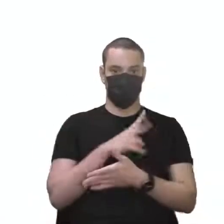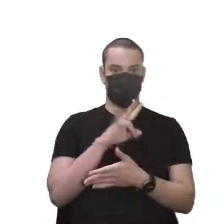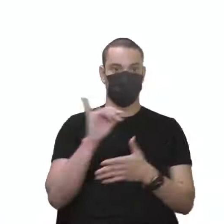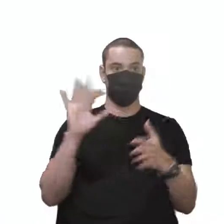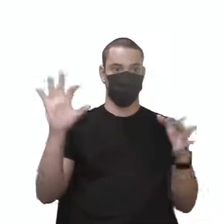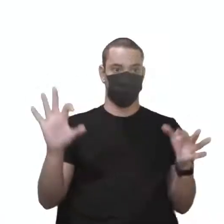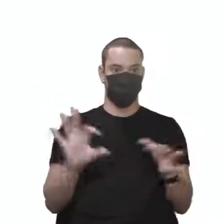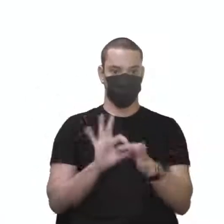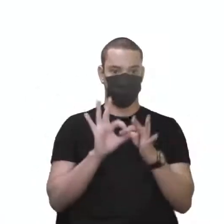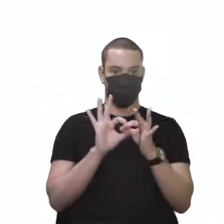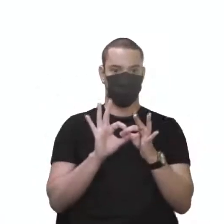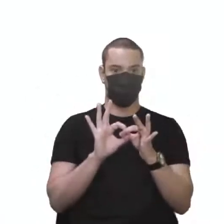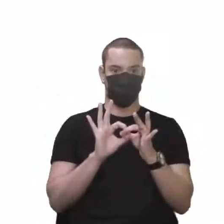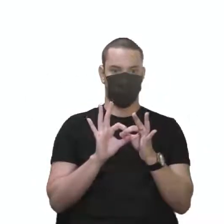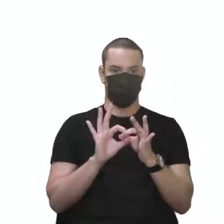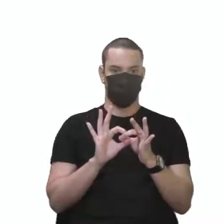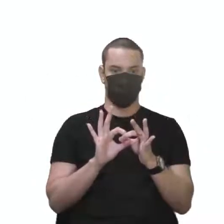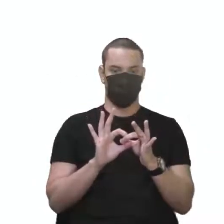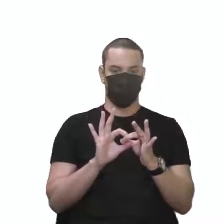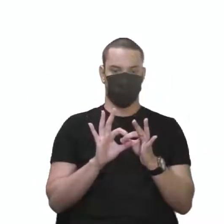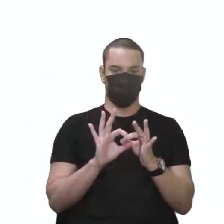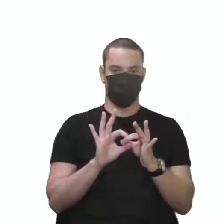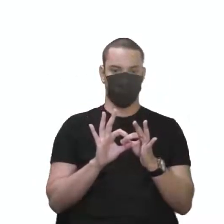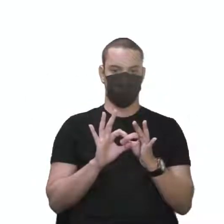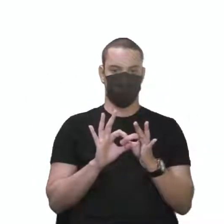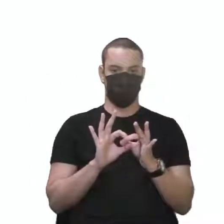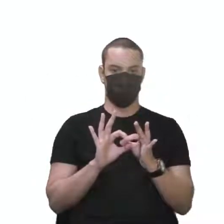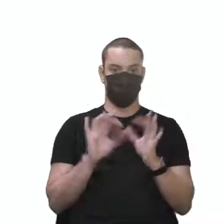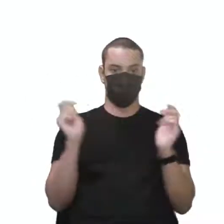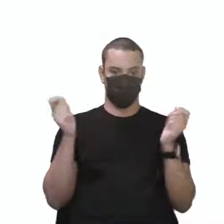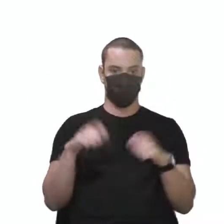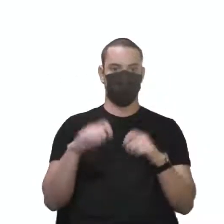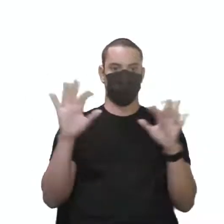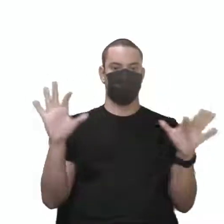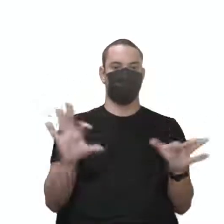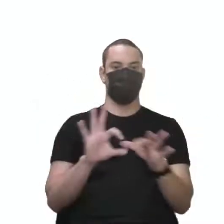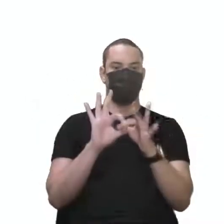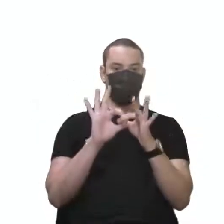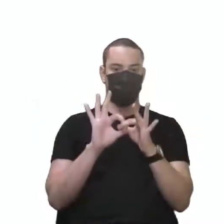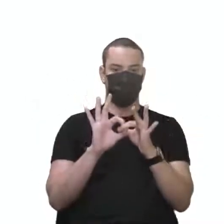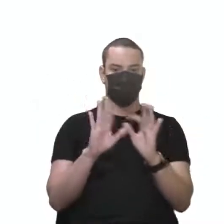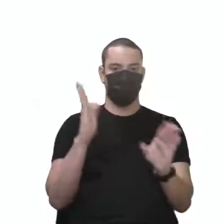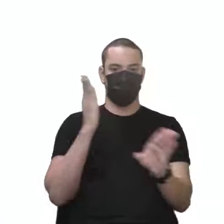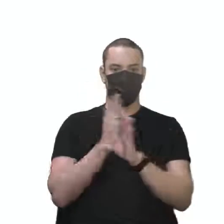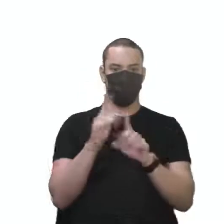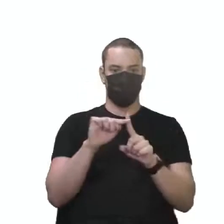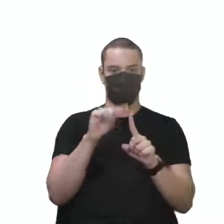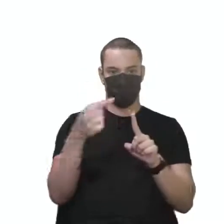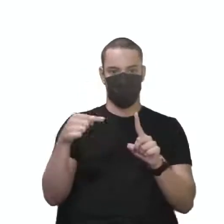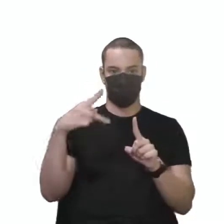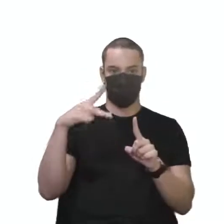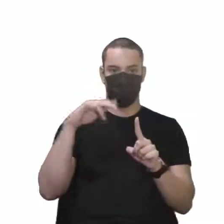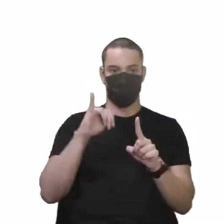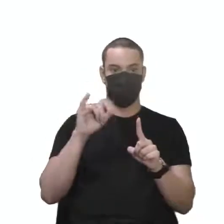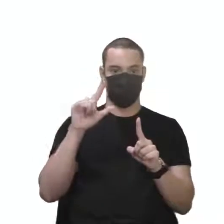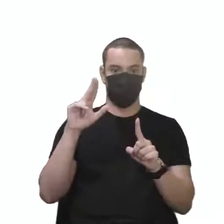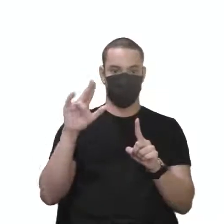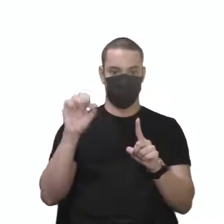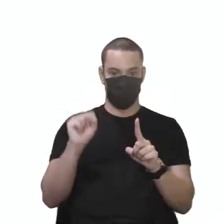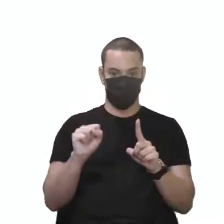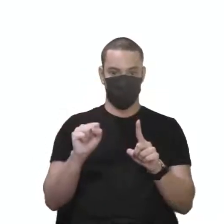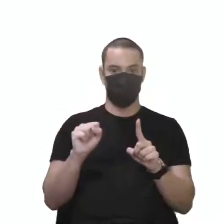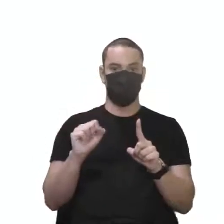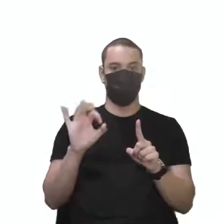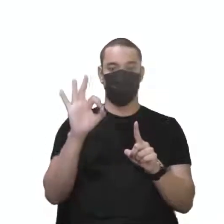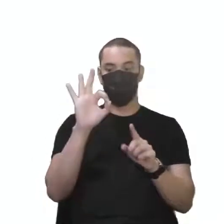se unir, deixa eu trazer aqui, ó. Elas vão se unir através desse pilo, que vai aproximá-las. Aí aqui